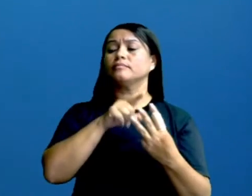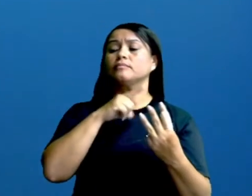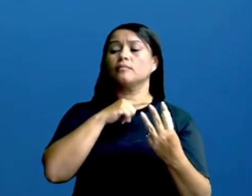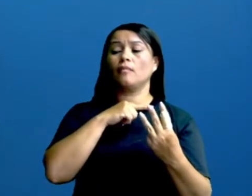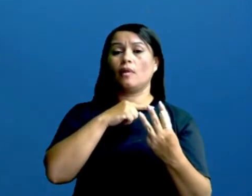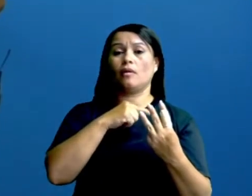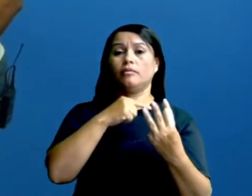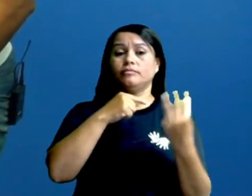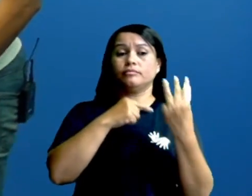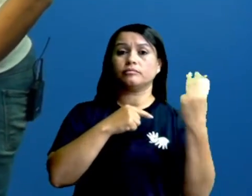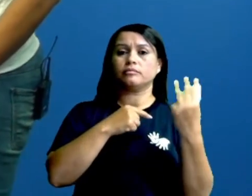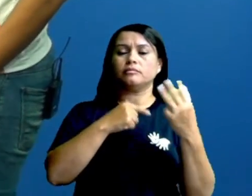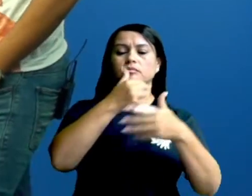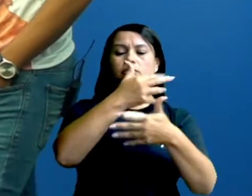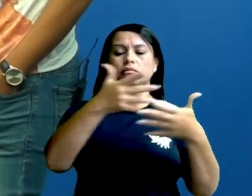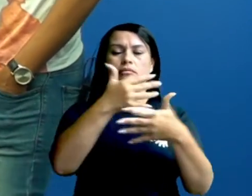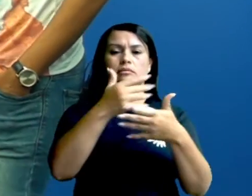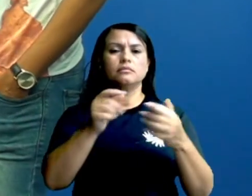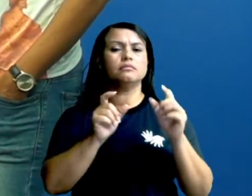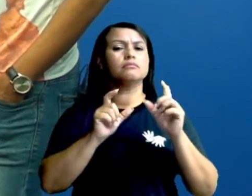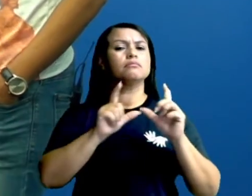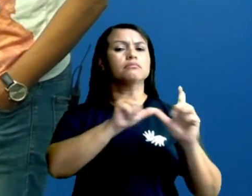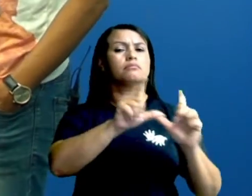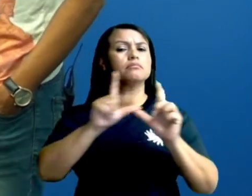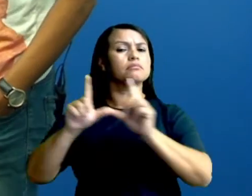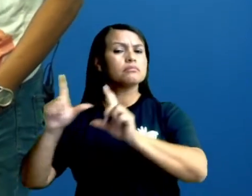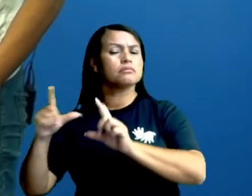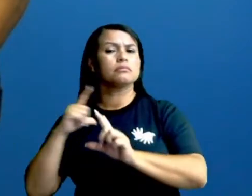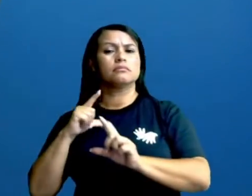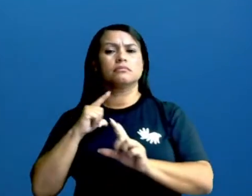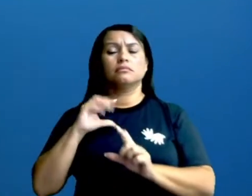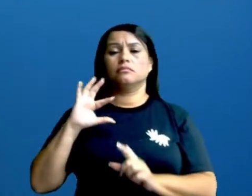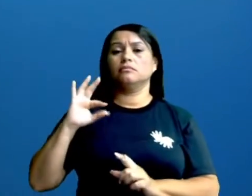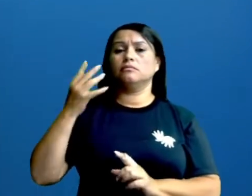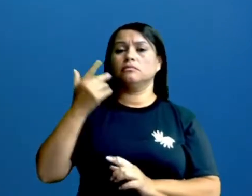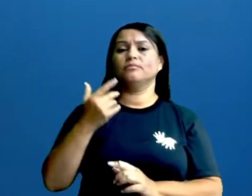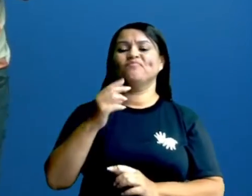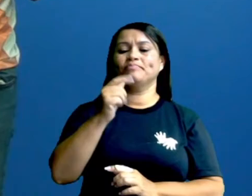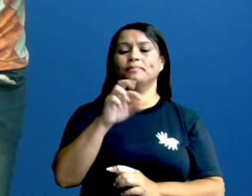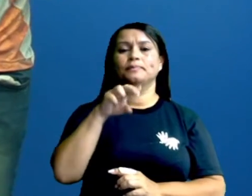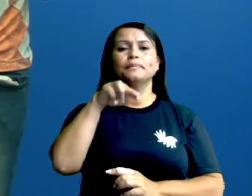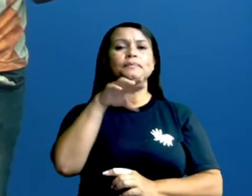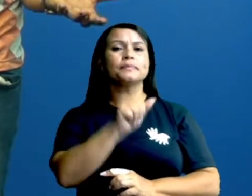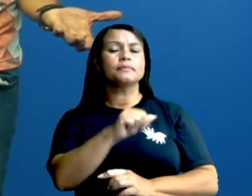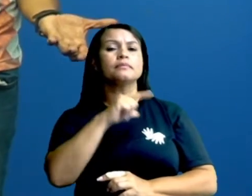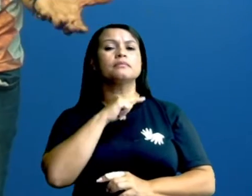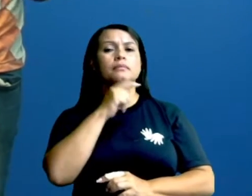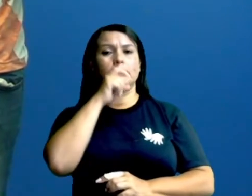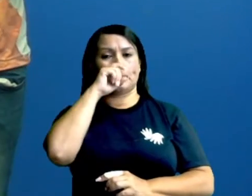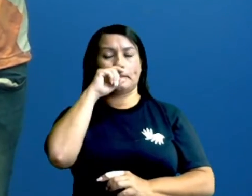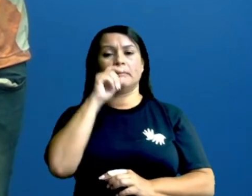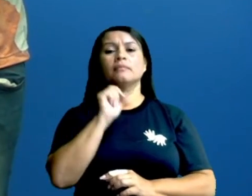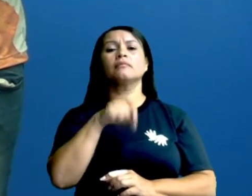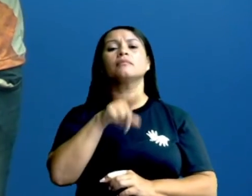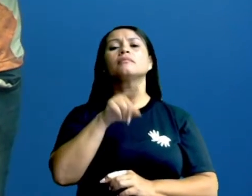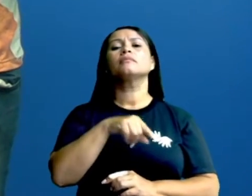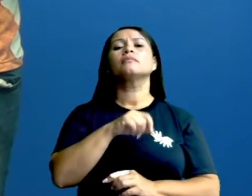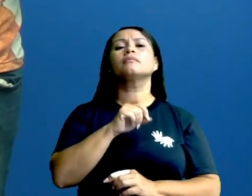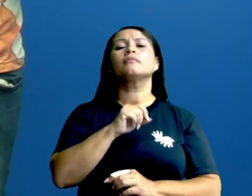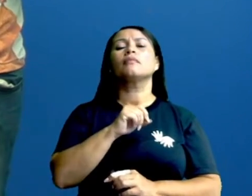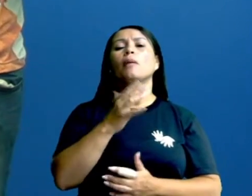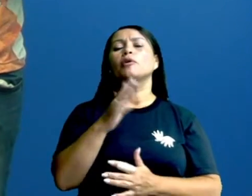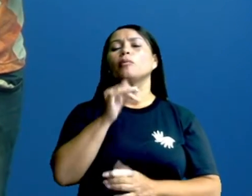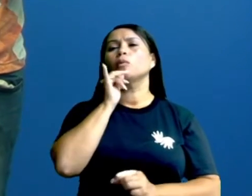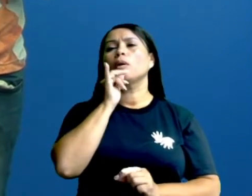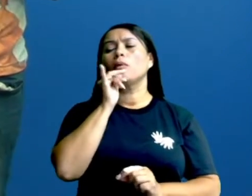3 cidades, né, representadas através do seu climograma, que é um gráfico que vai apresentar informações sobre a temperatura e a quantidade de chuva